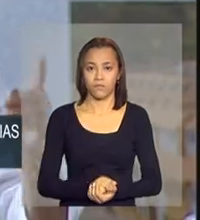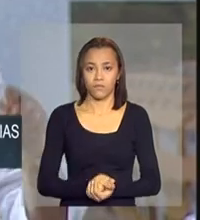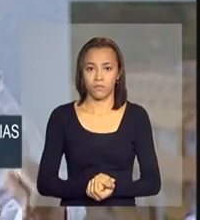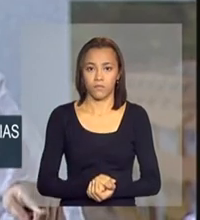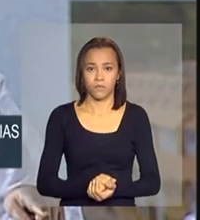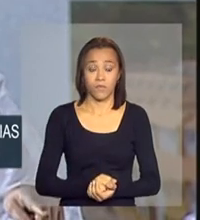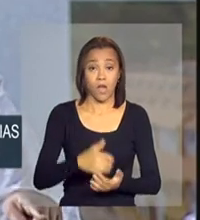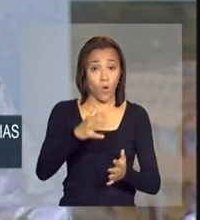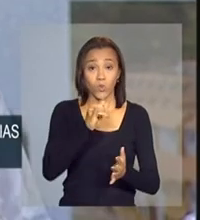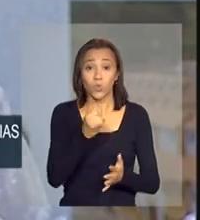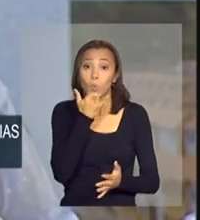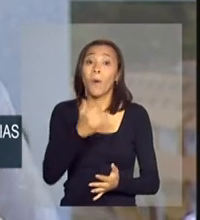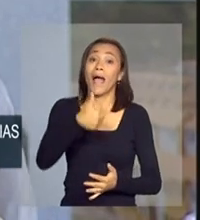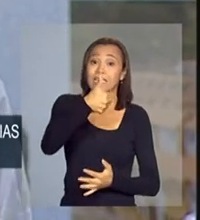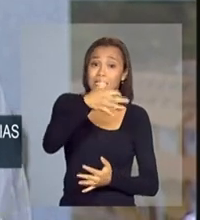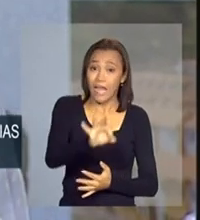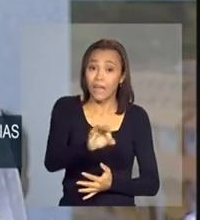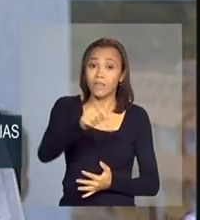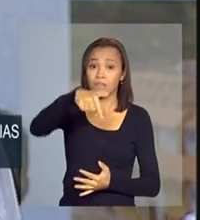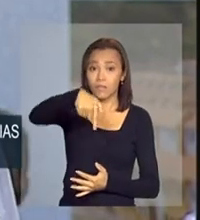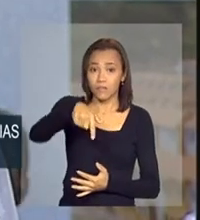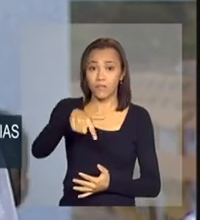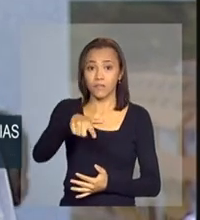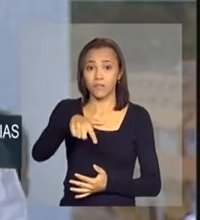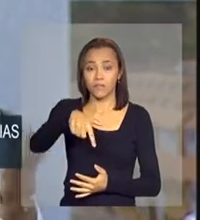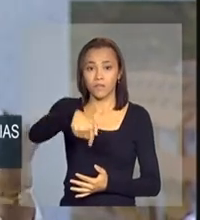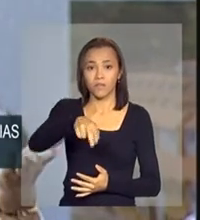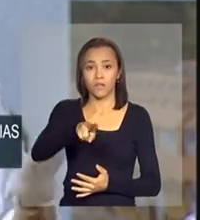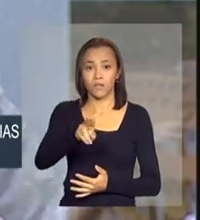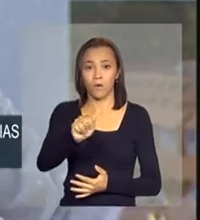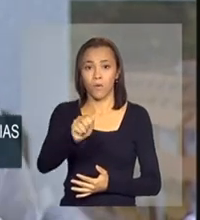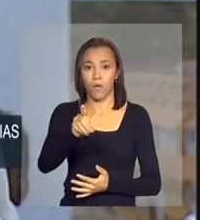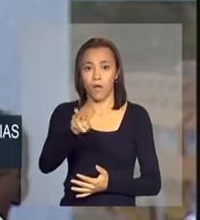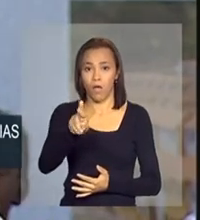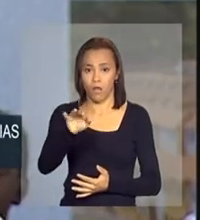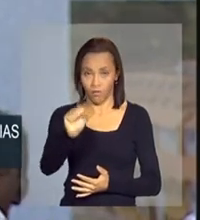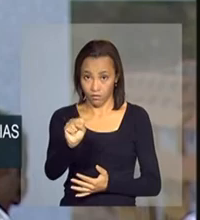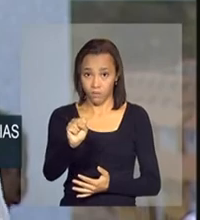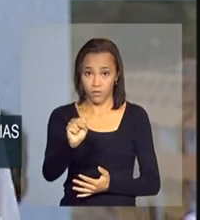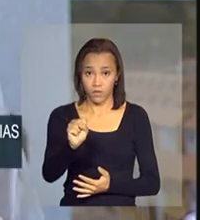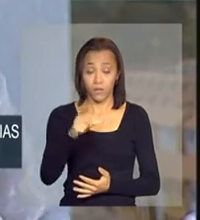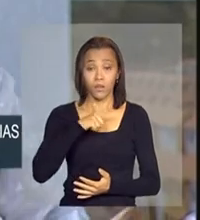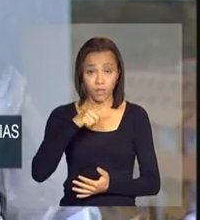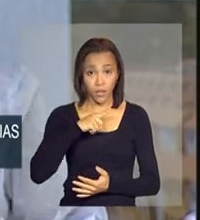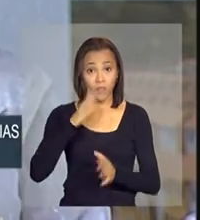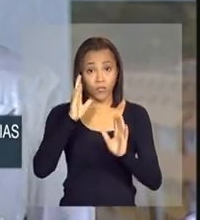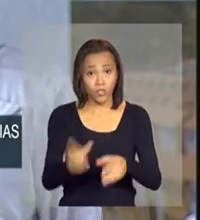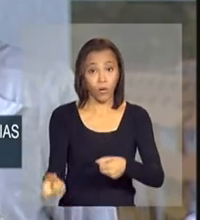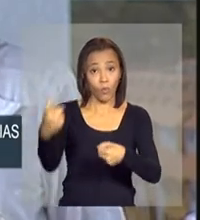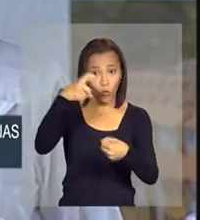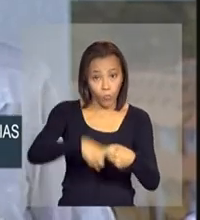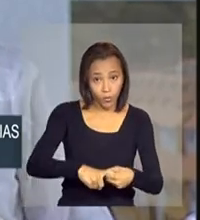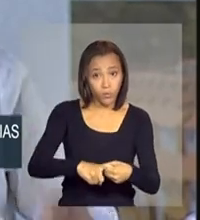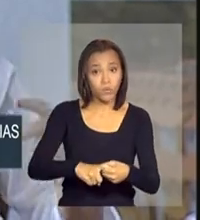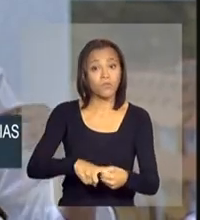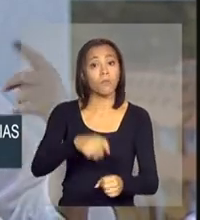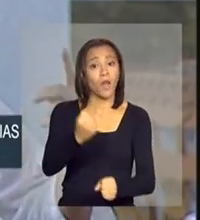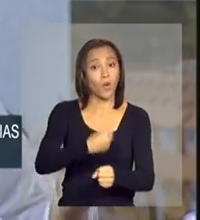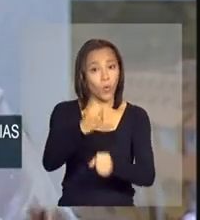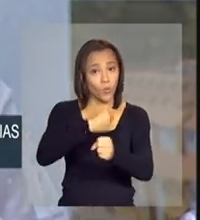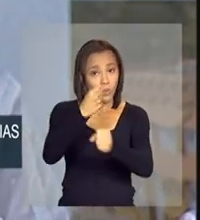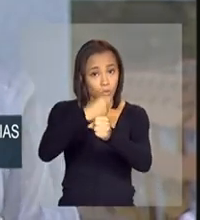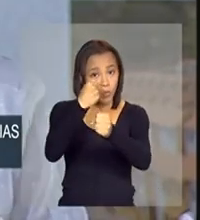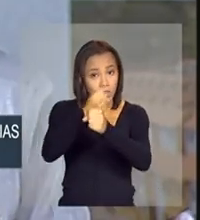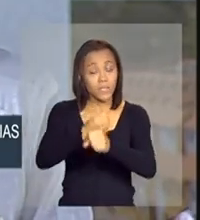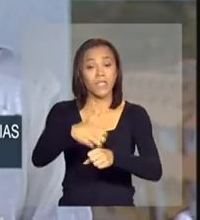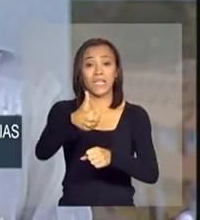aliás as dez quadras que nós nós temos acordo para construir e as 13